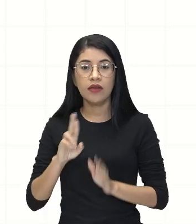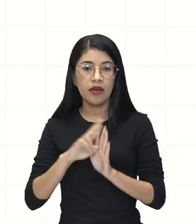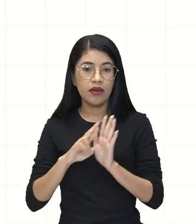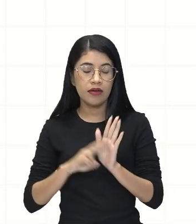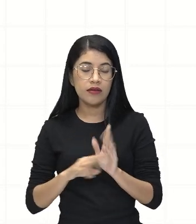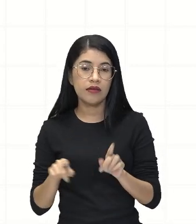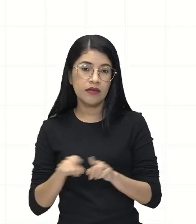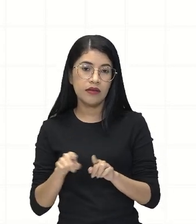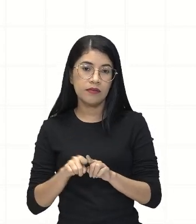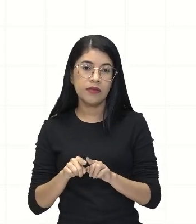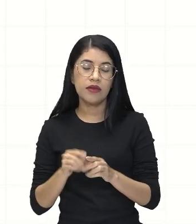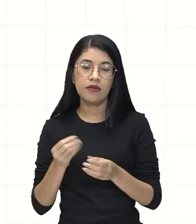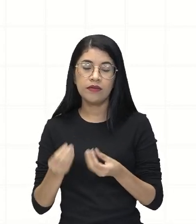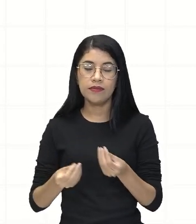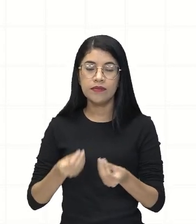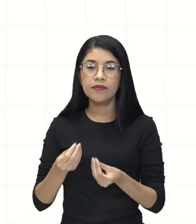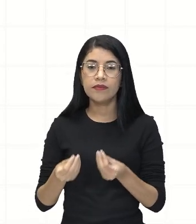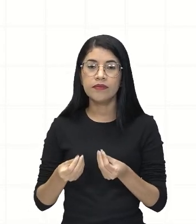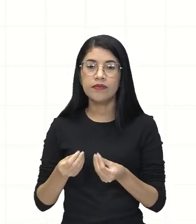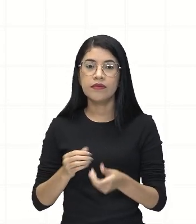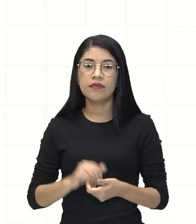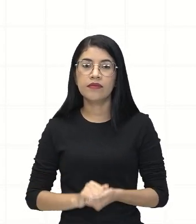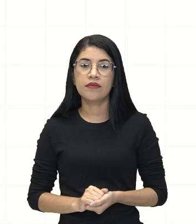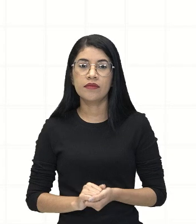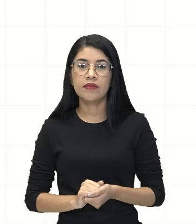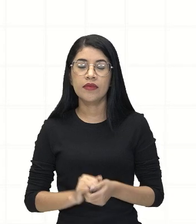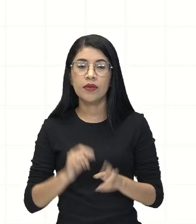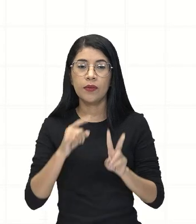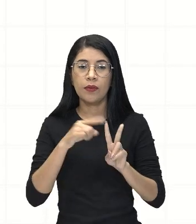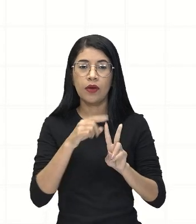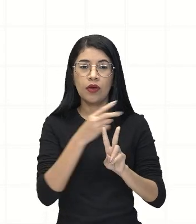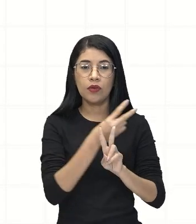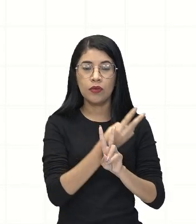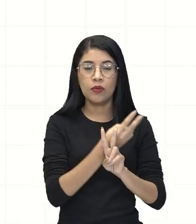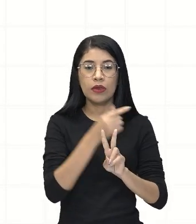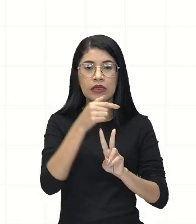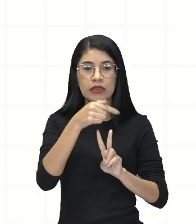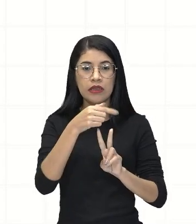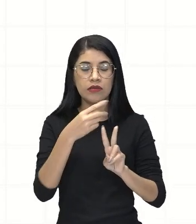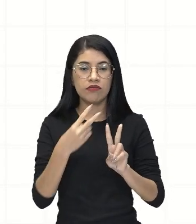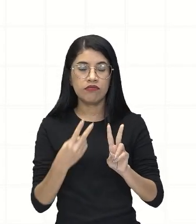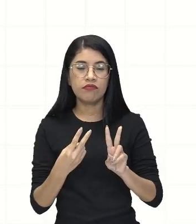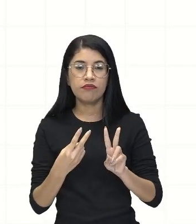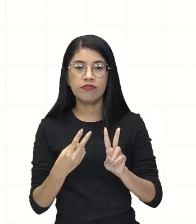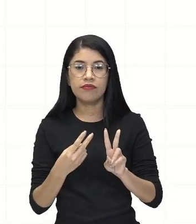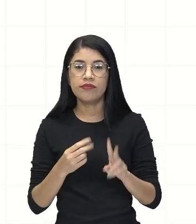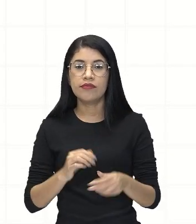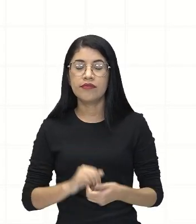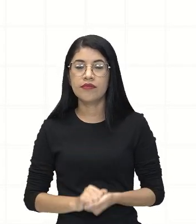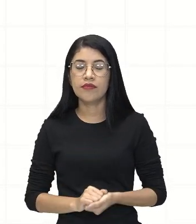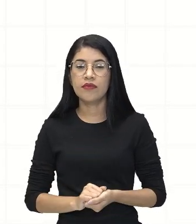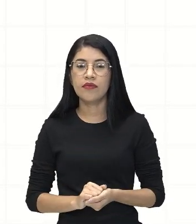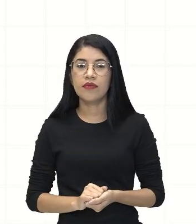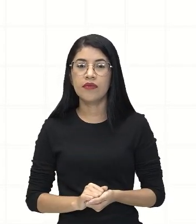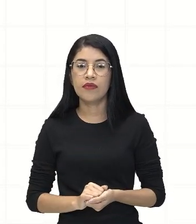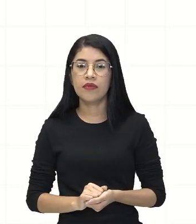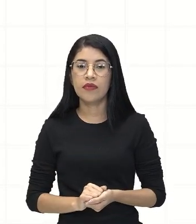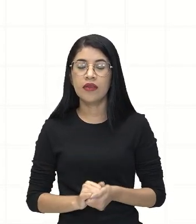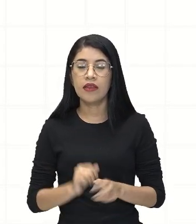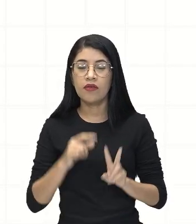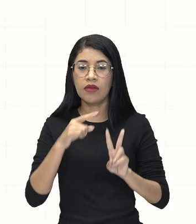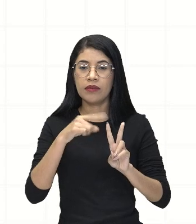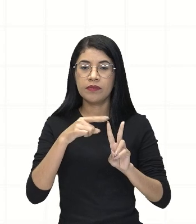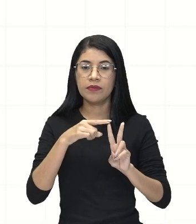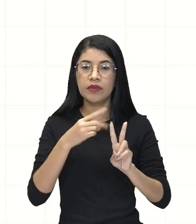letra C, então agora aqui, ó, o meu índice é 7, então vai ficar raiz de